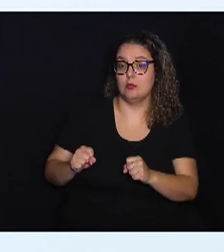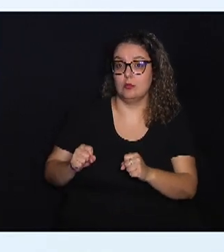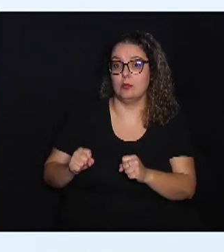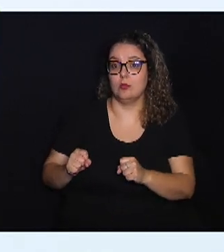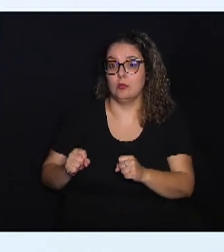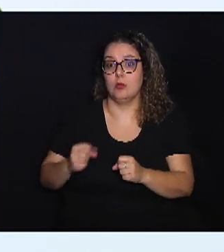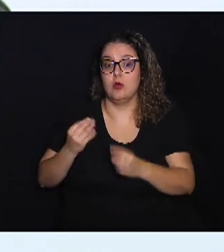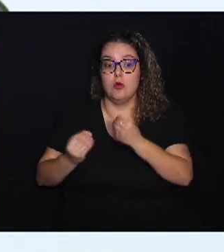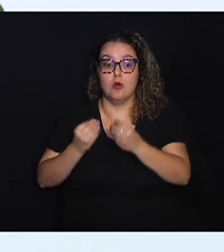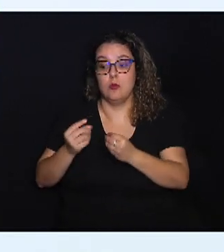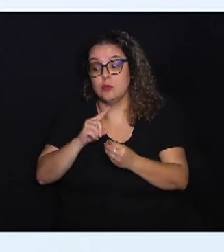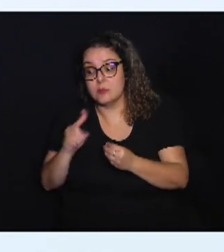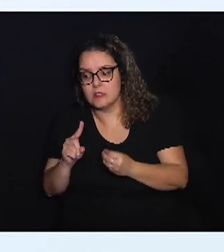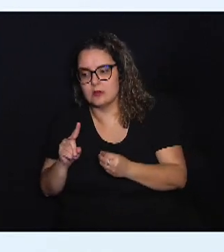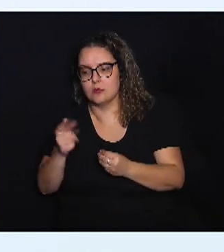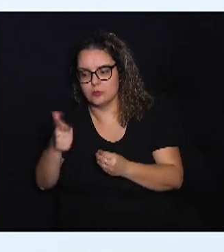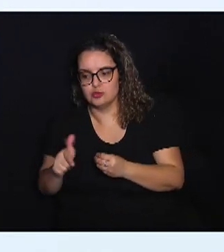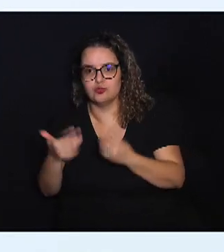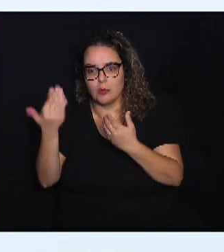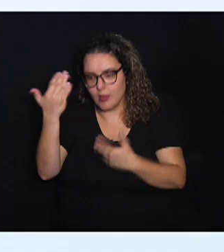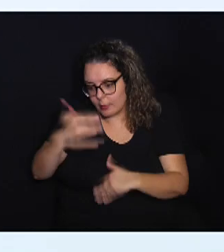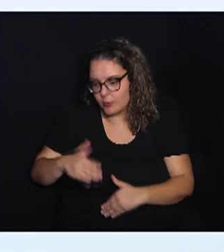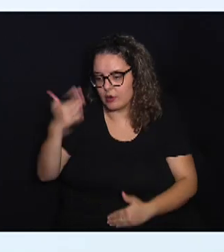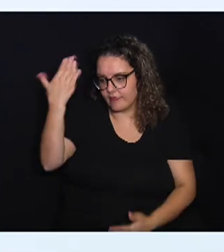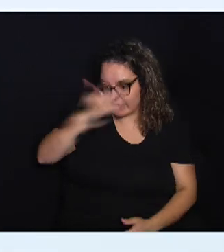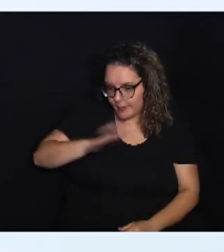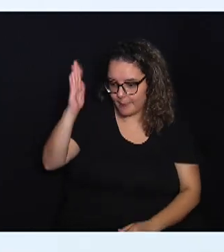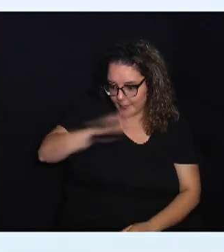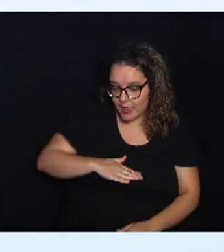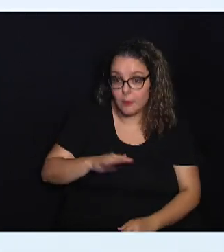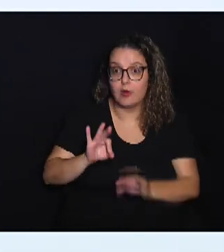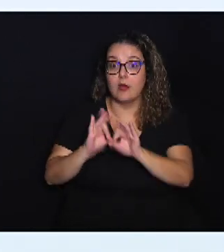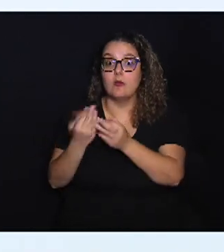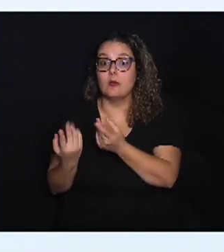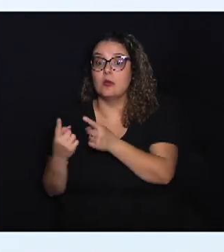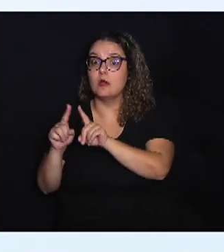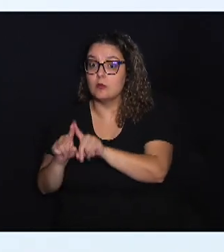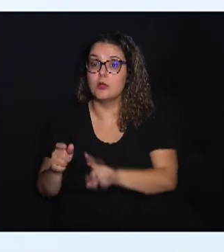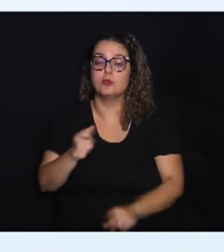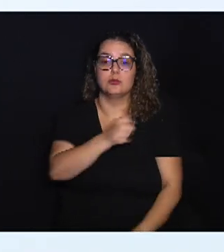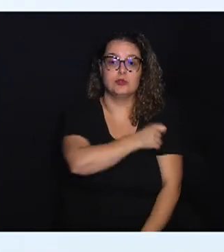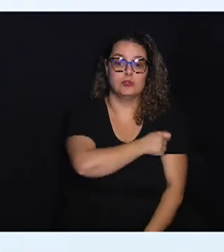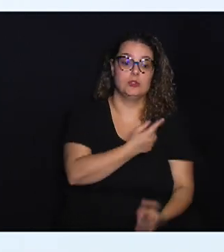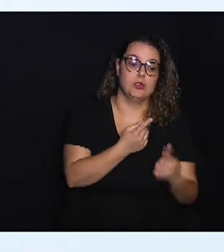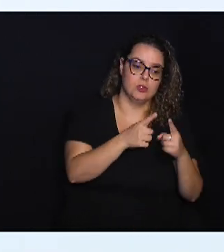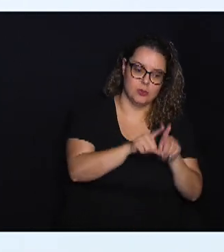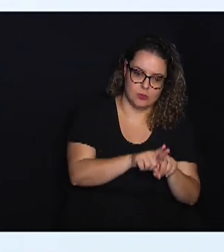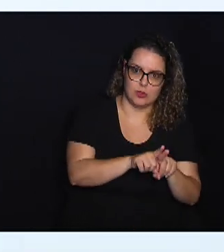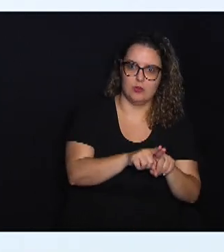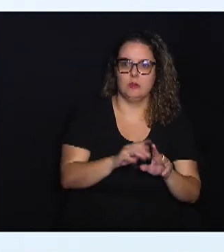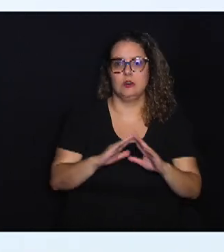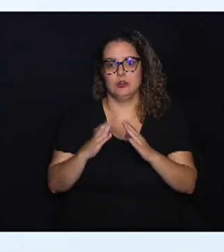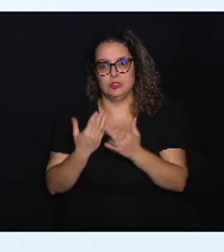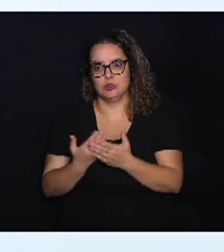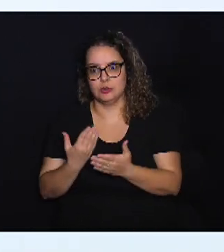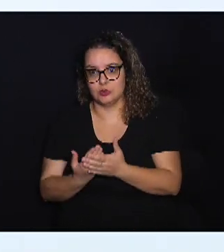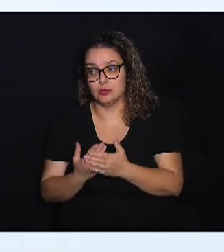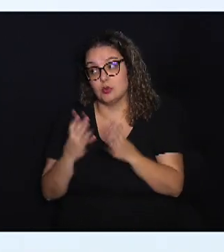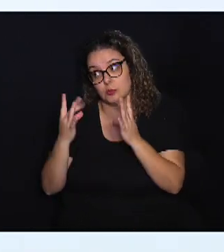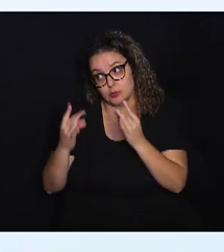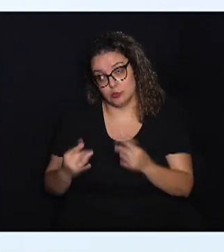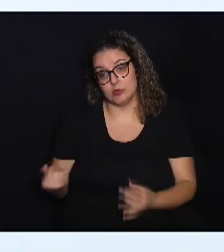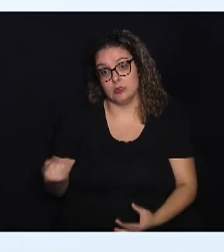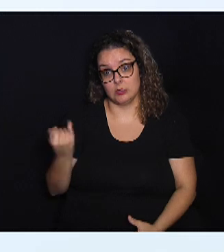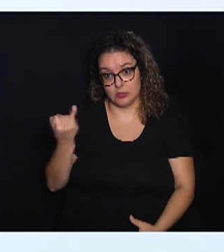no futuro. É muito mais nesse sentido. A família tem que ser parceira do aluno e parceira da escola, com um detalhe